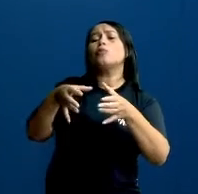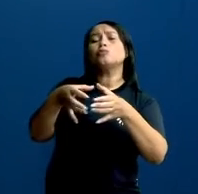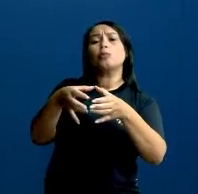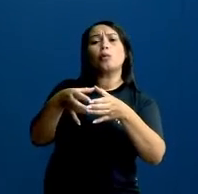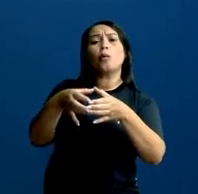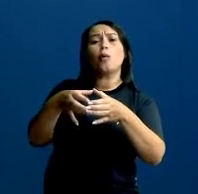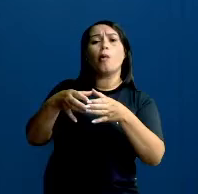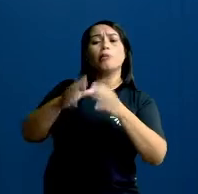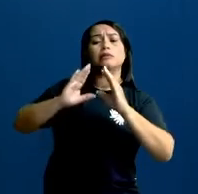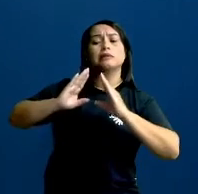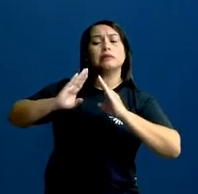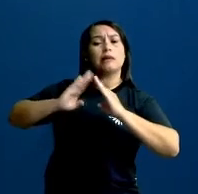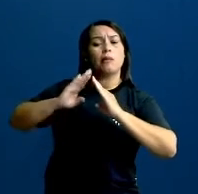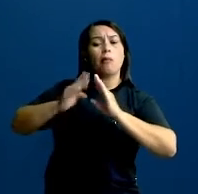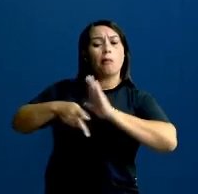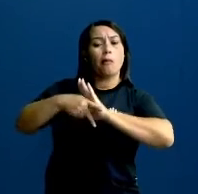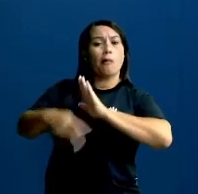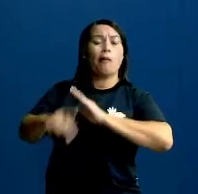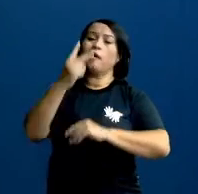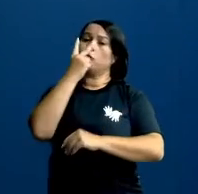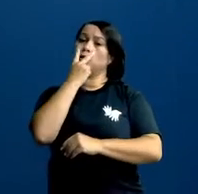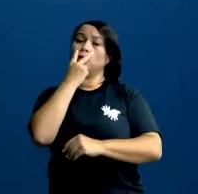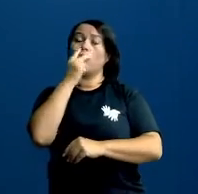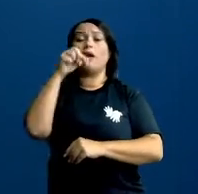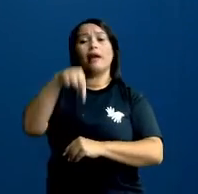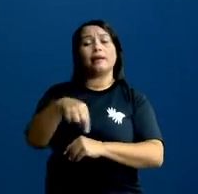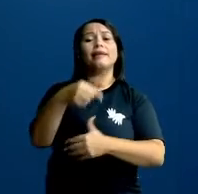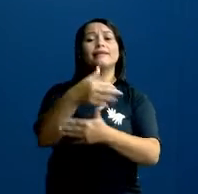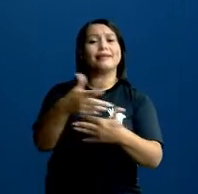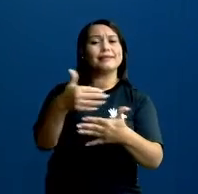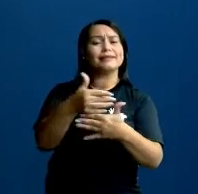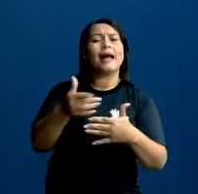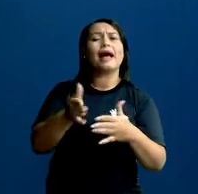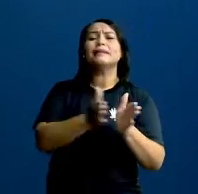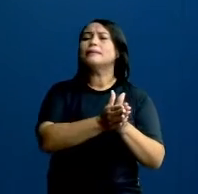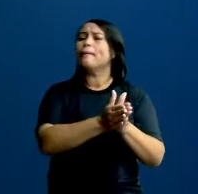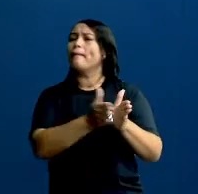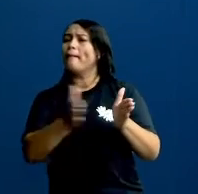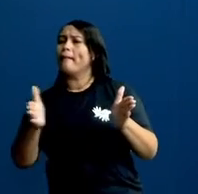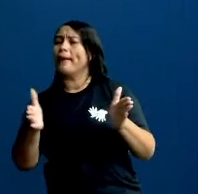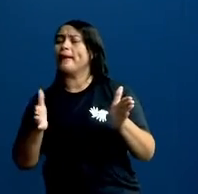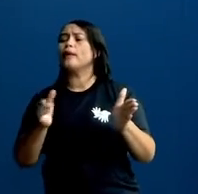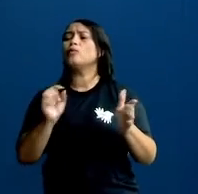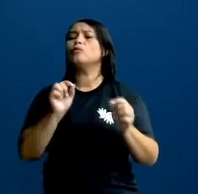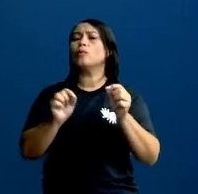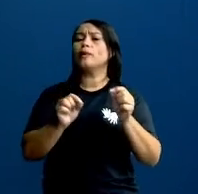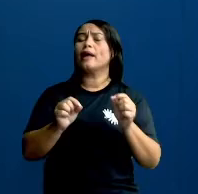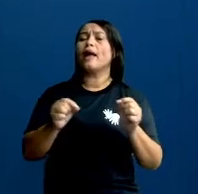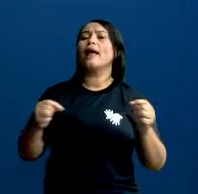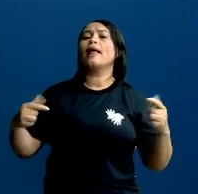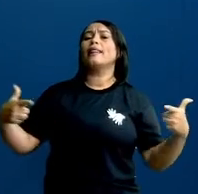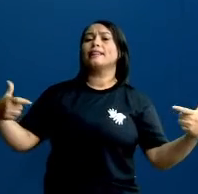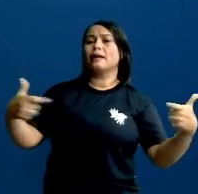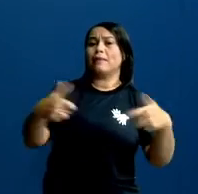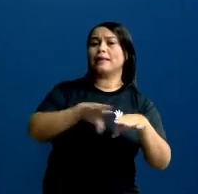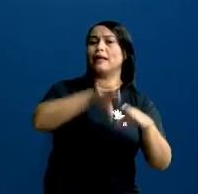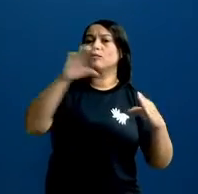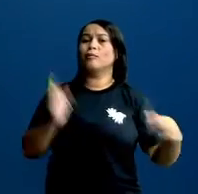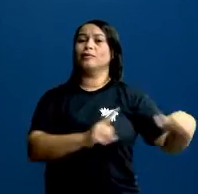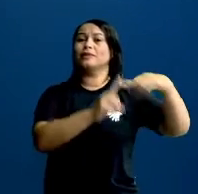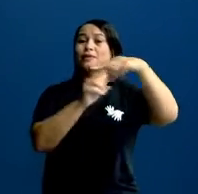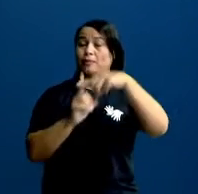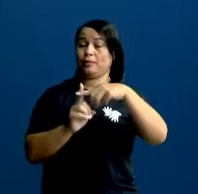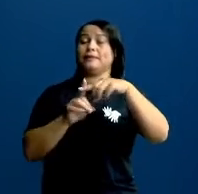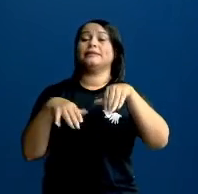que habitaram Vitória de Santo Antão, aqui nesse período após a Batalha do Monte das